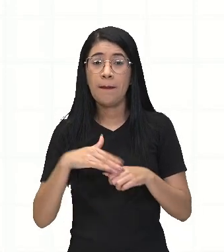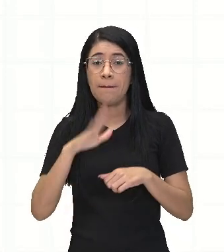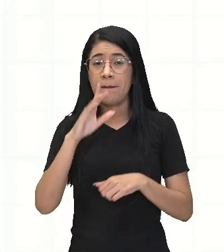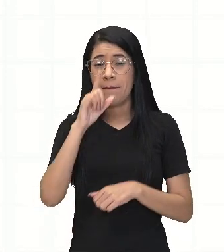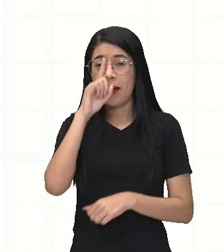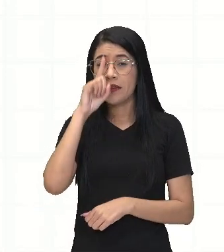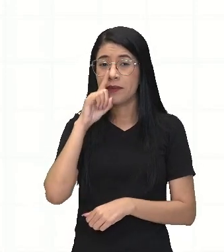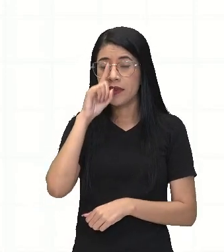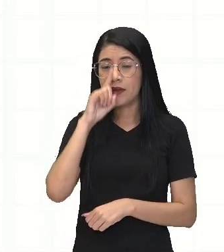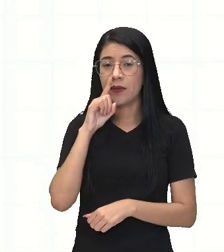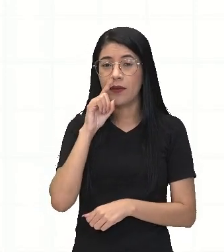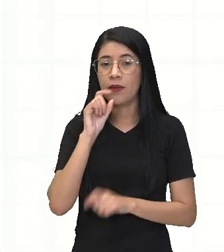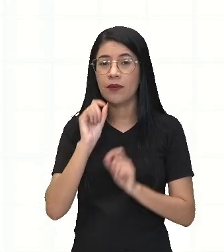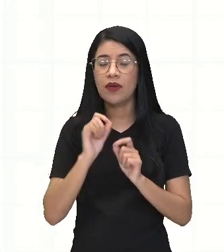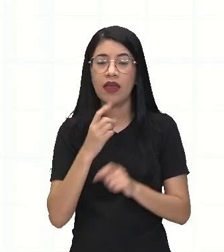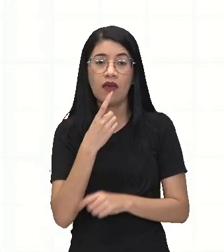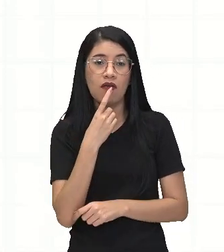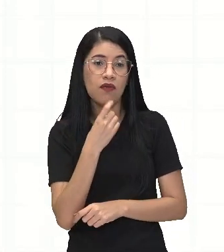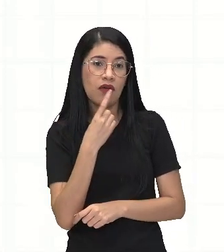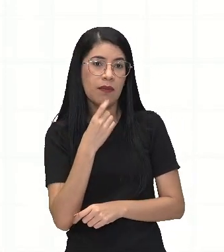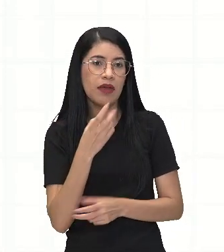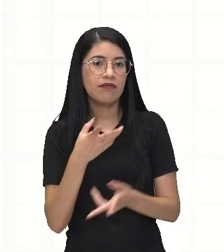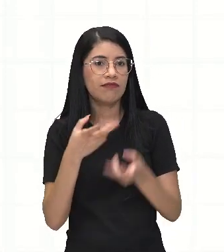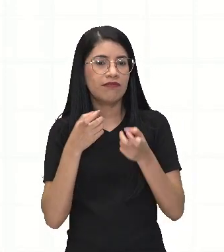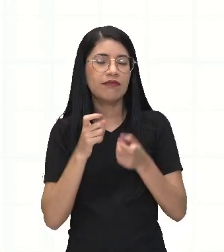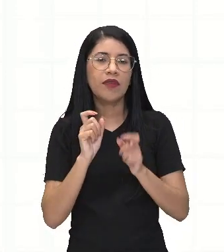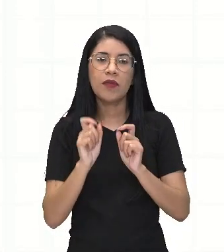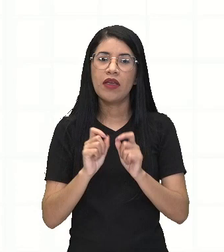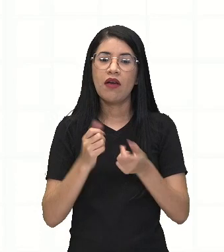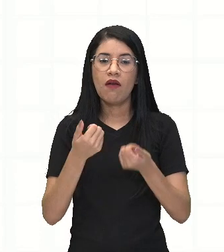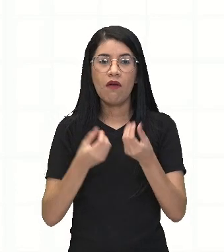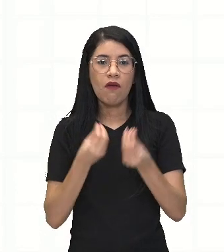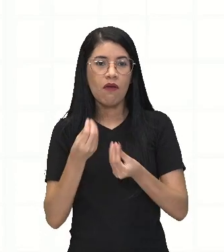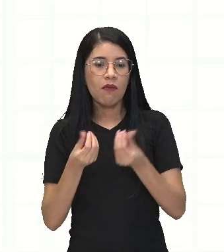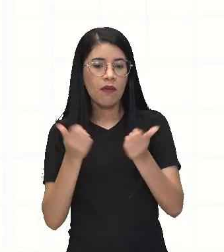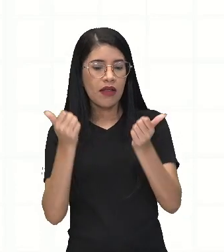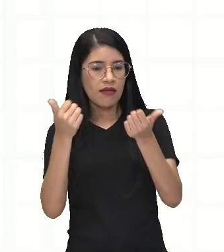só como podemos analisar